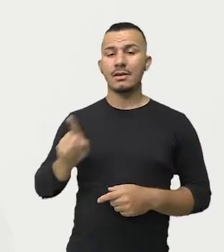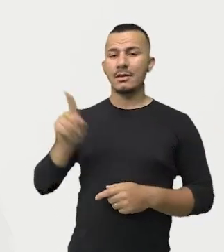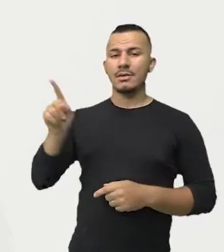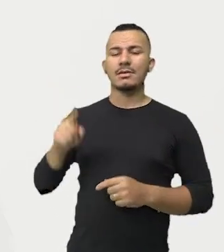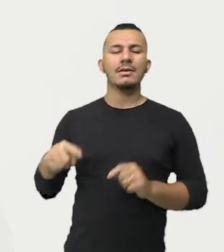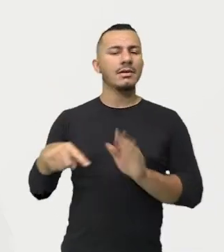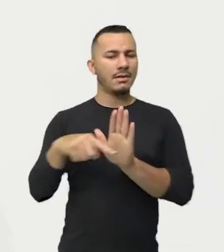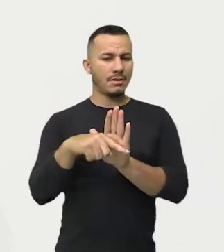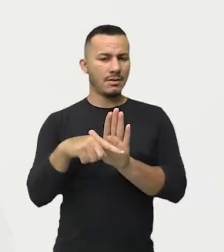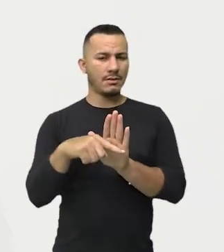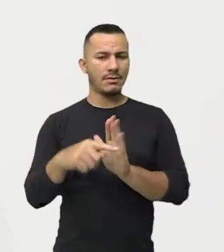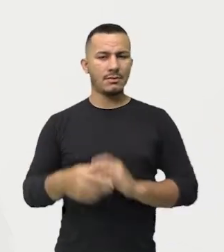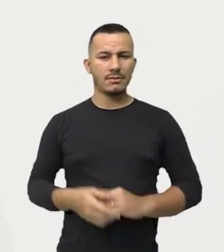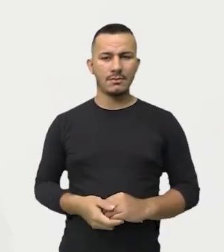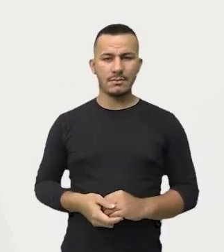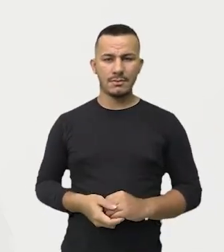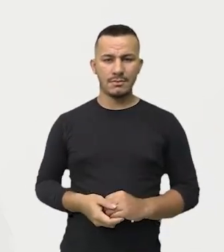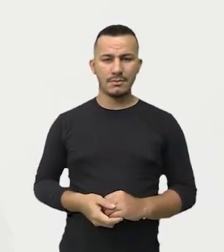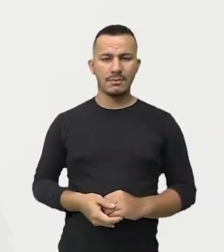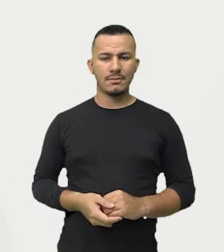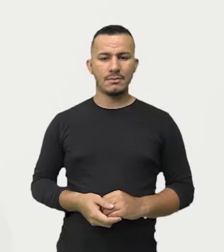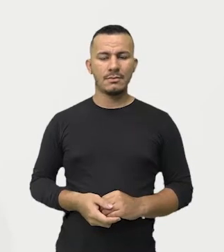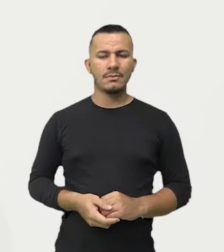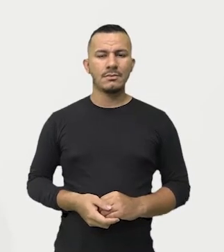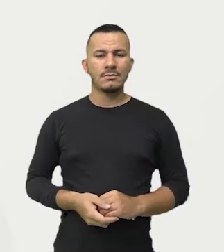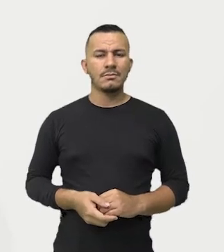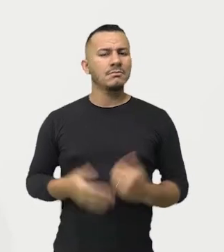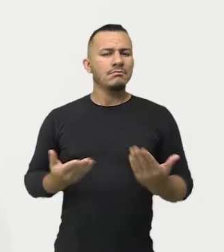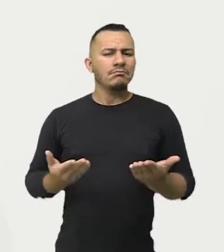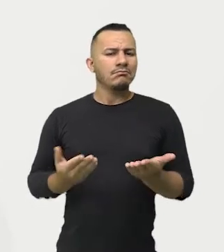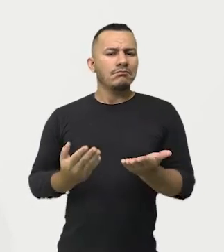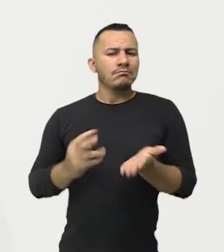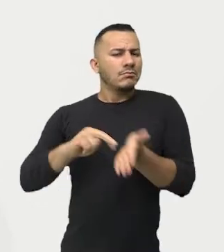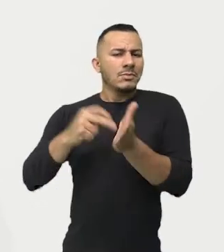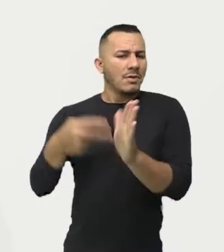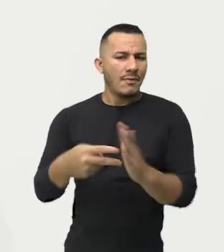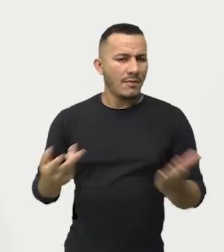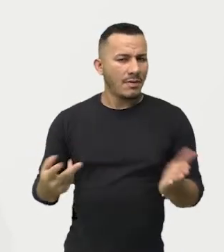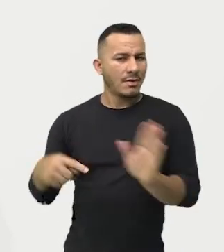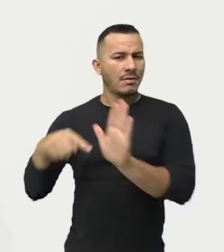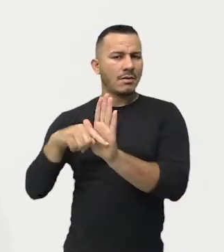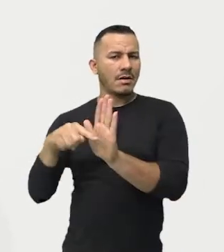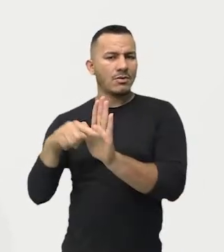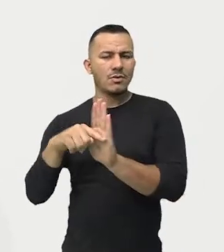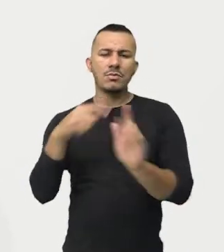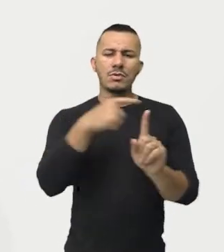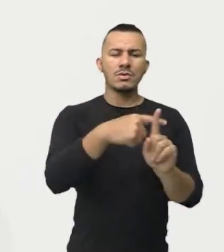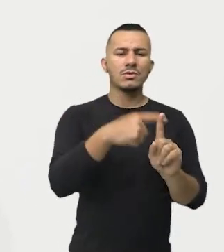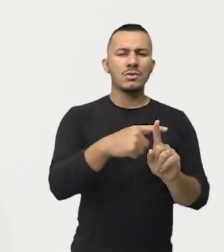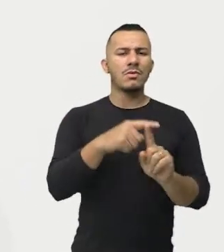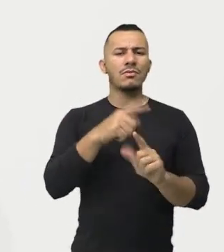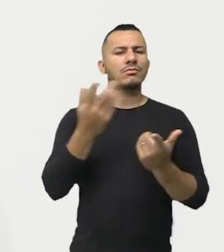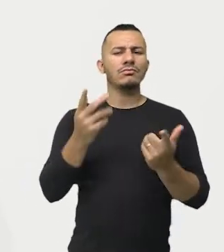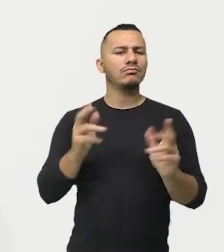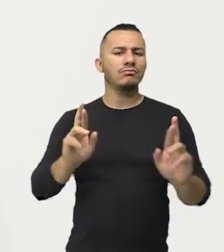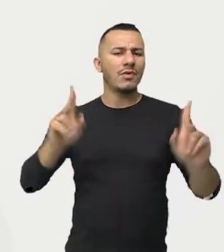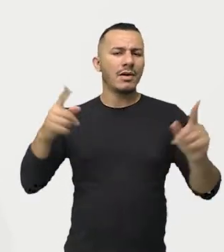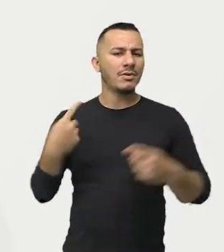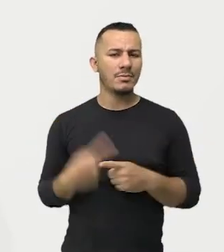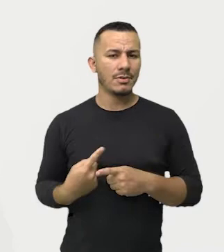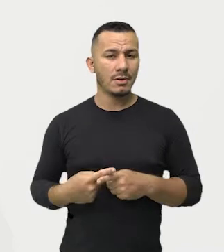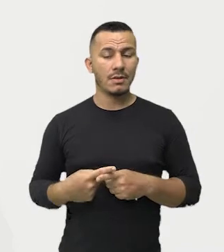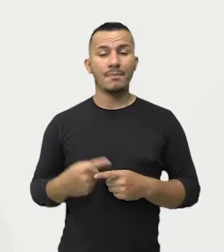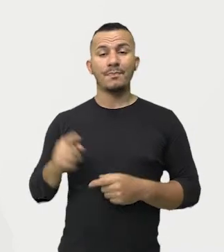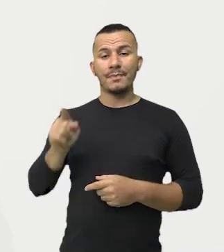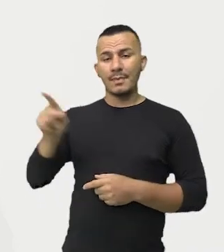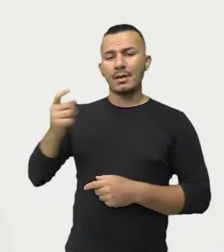é negativa. O que isso quer dizer? O que muda, então, de ser positivo para negativo? O que muda é que